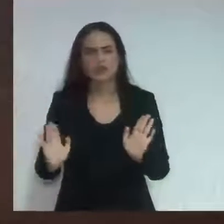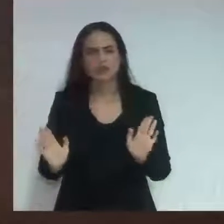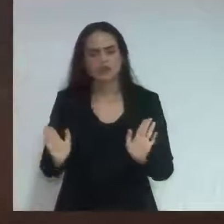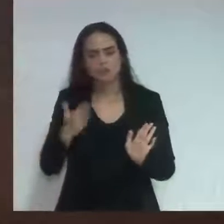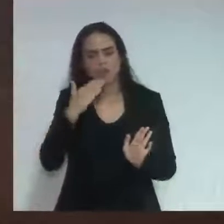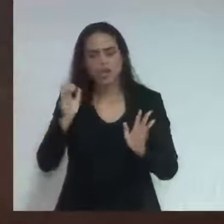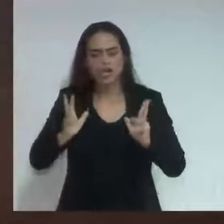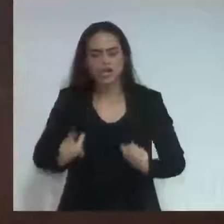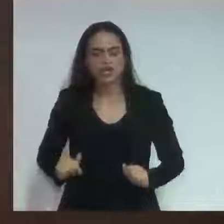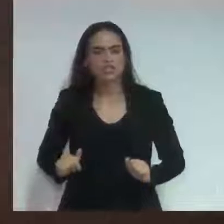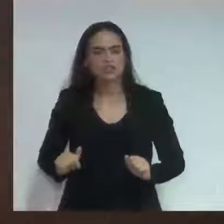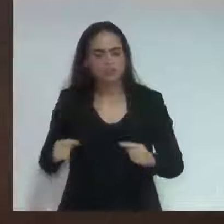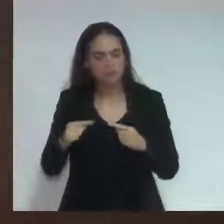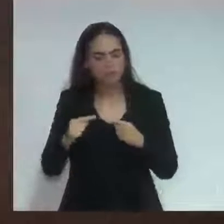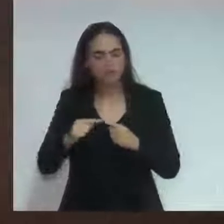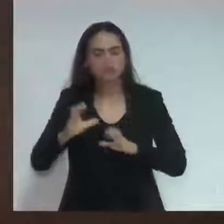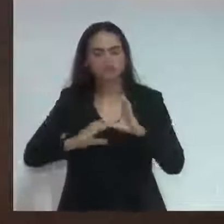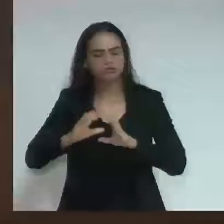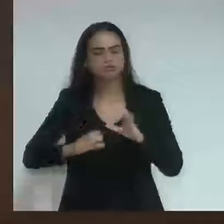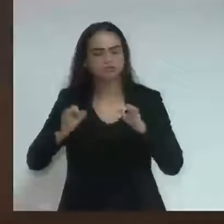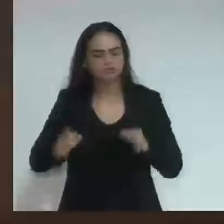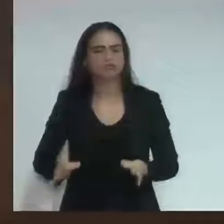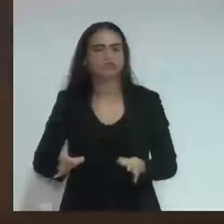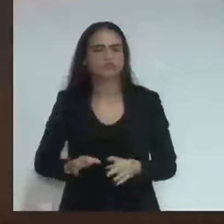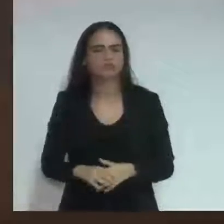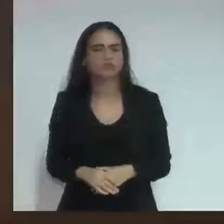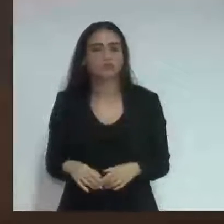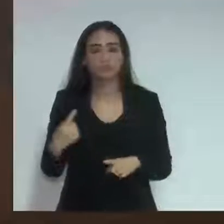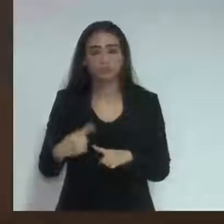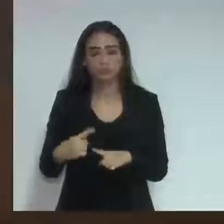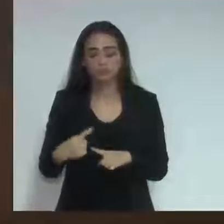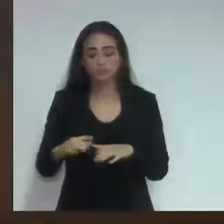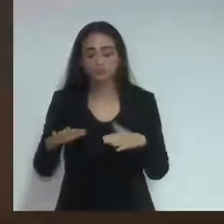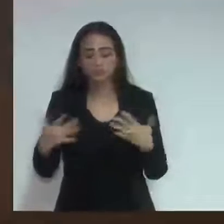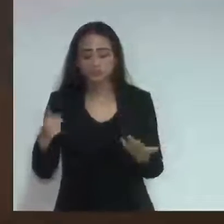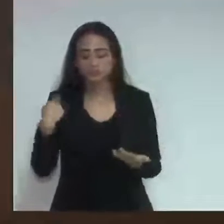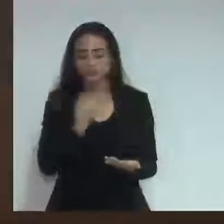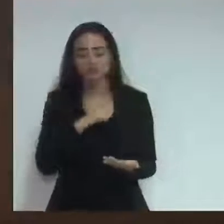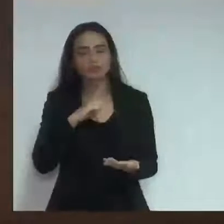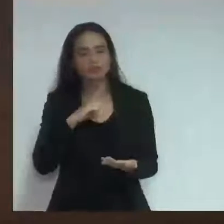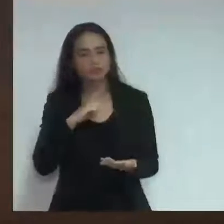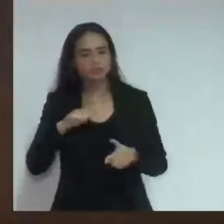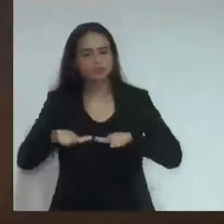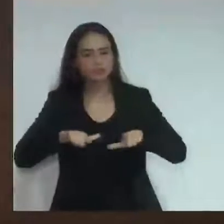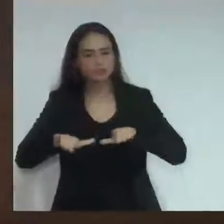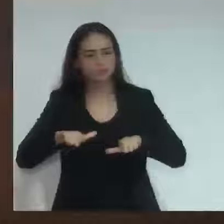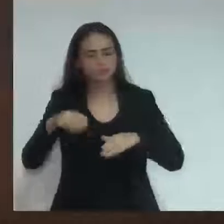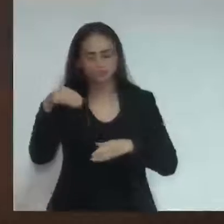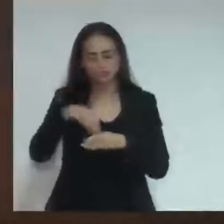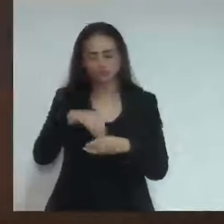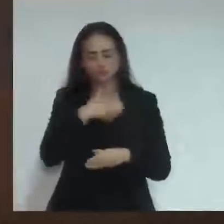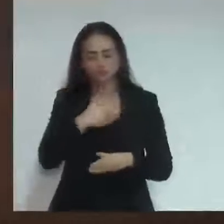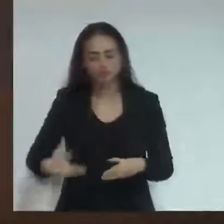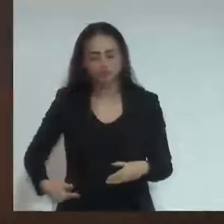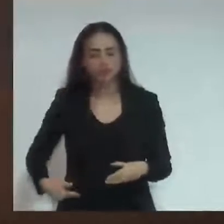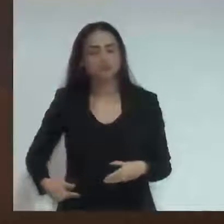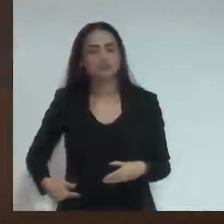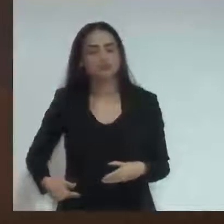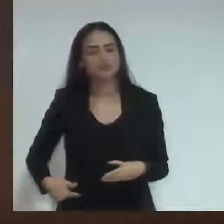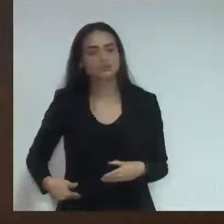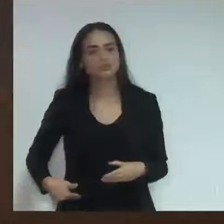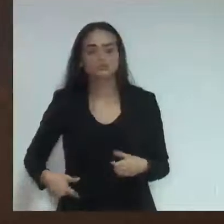ao estarmos na vida pública, estamos expostos. Ou memes, ou gracinhas,